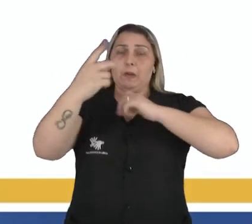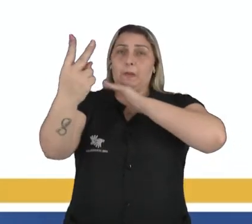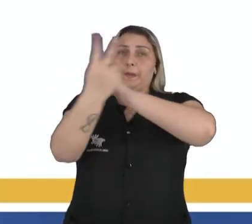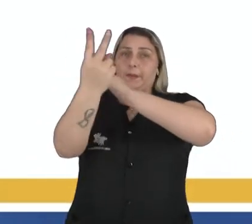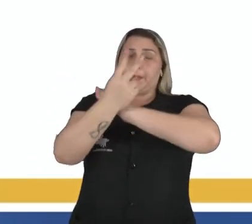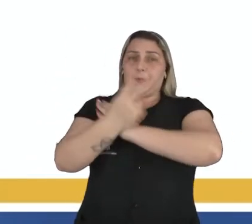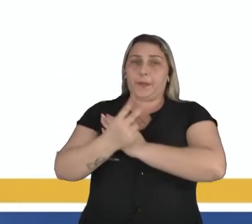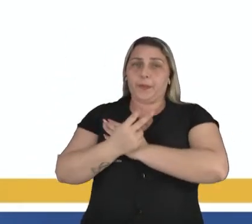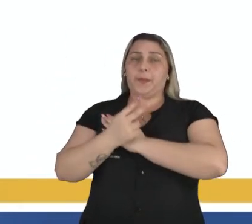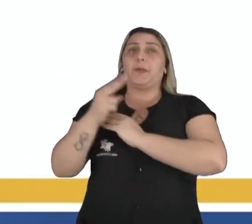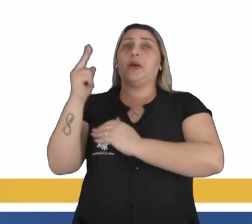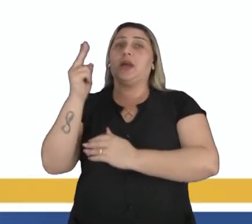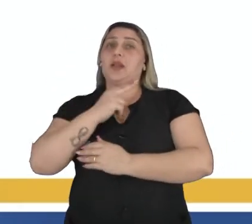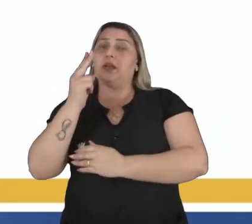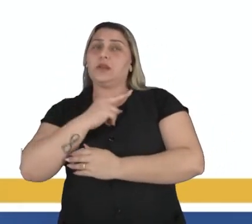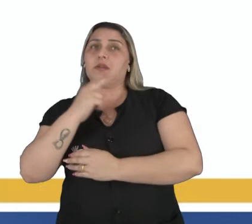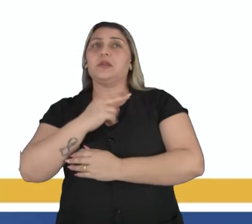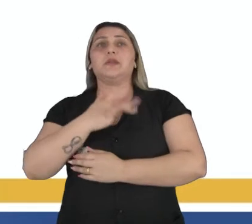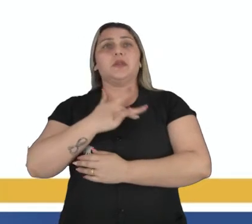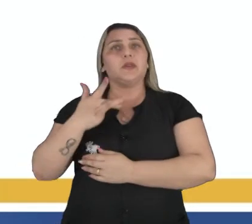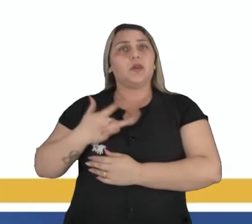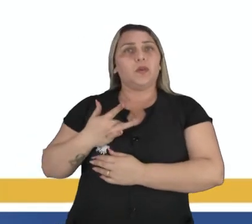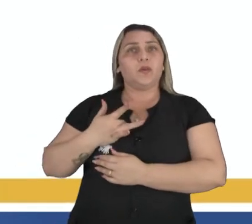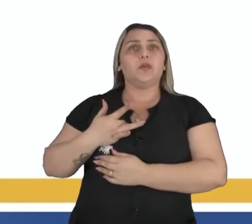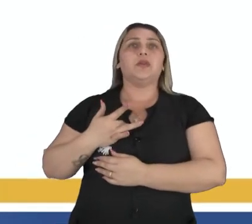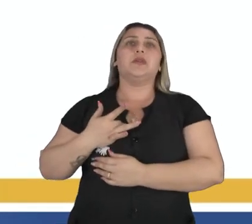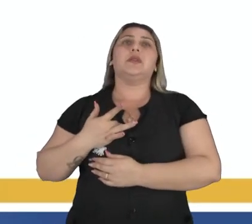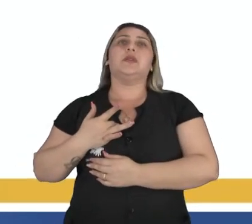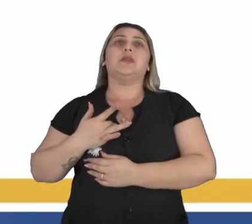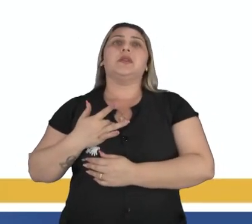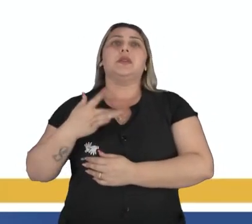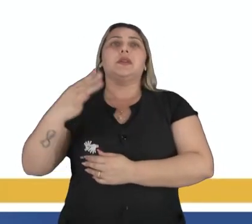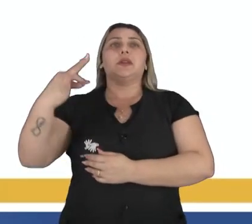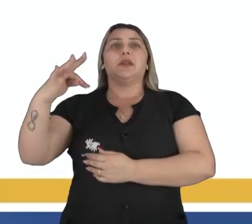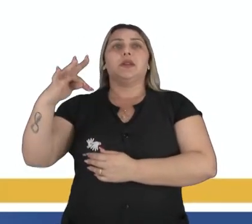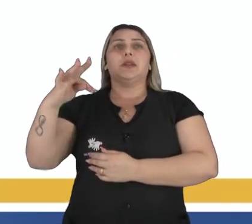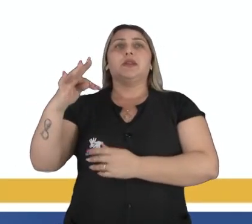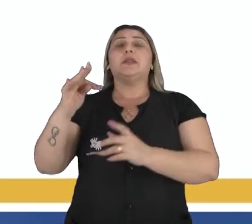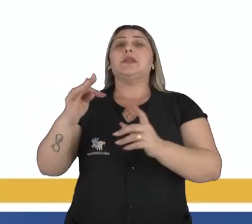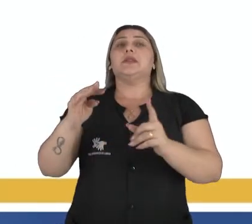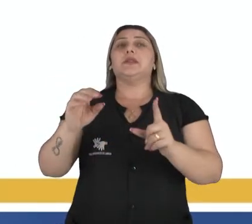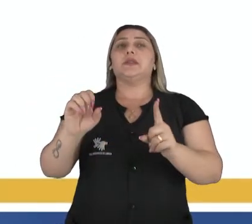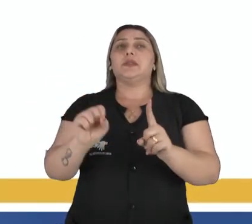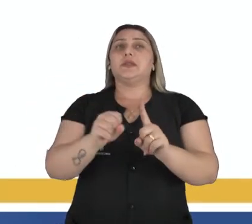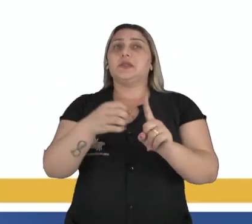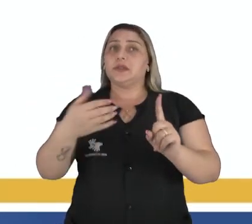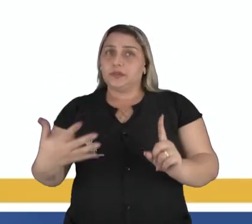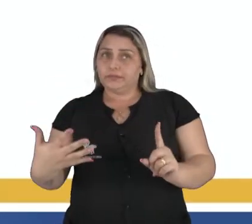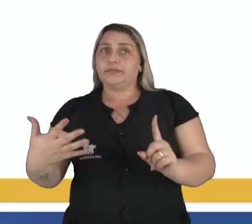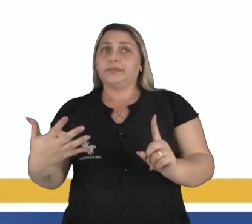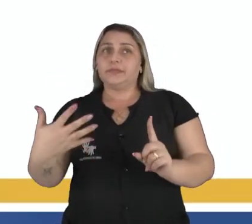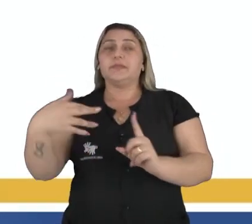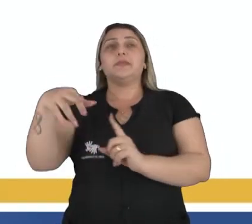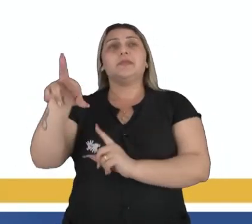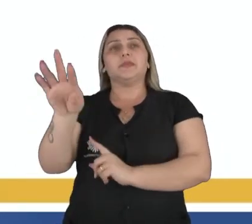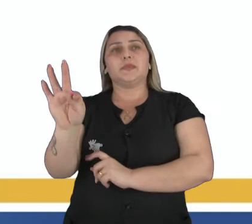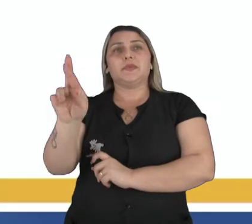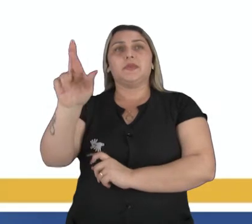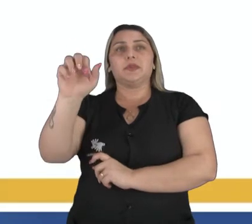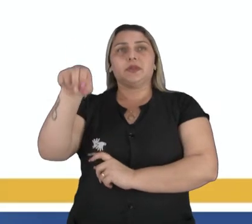corpo não exatamente no sentido da Saúde transtorno dismórfico corporal a preocupação